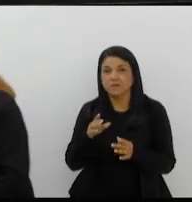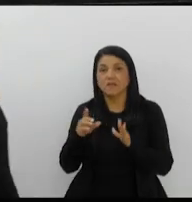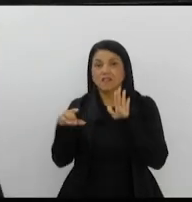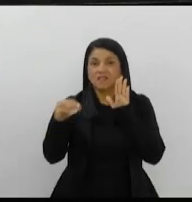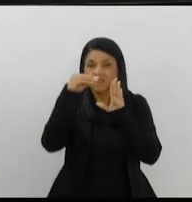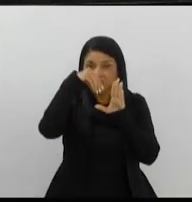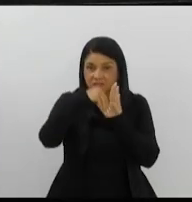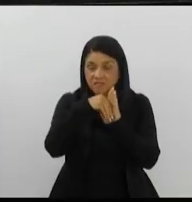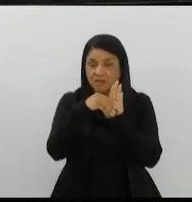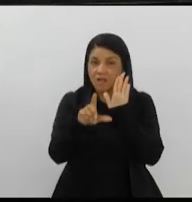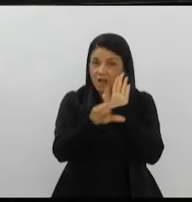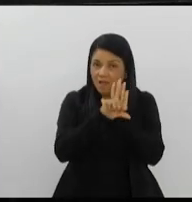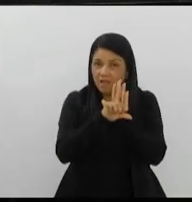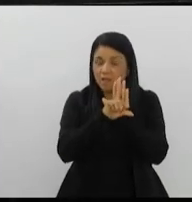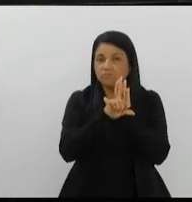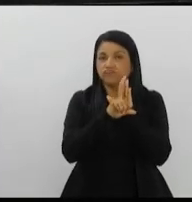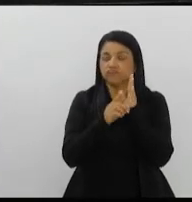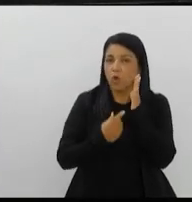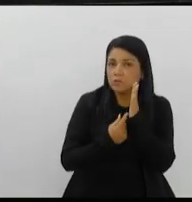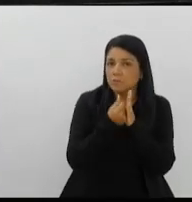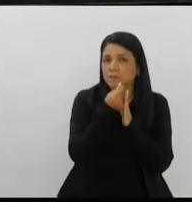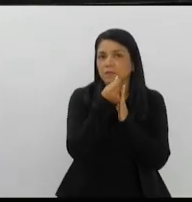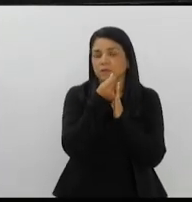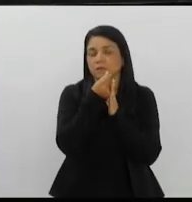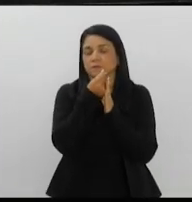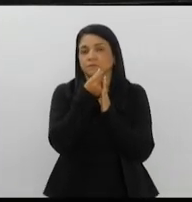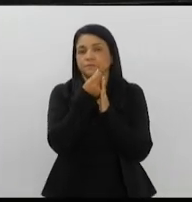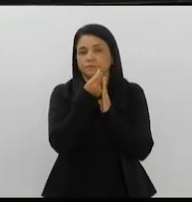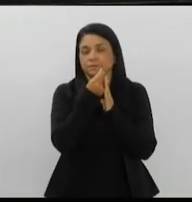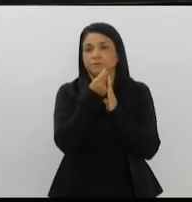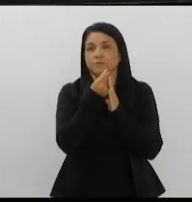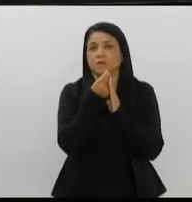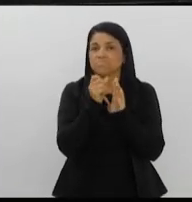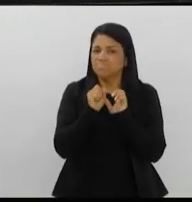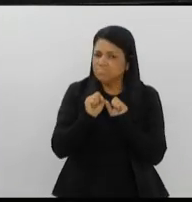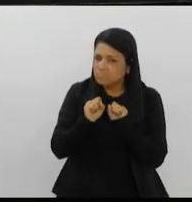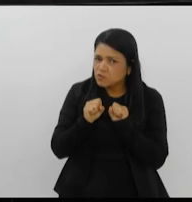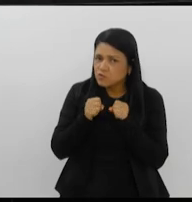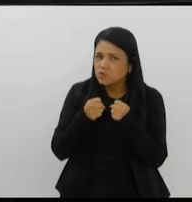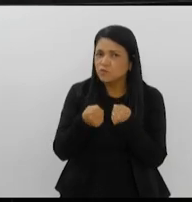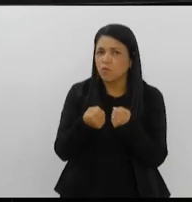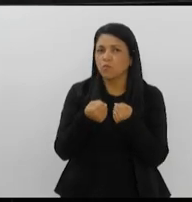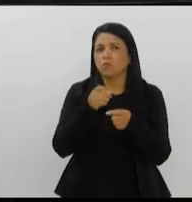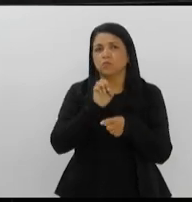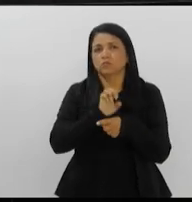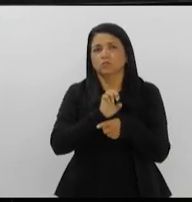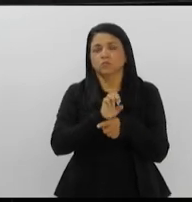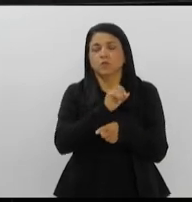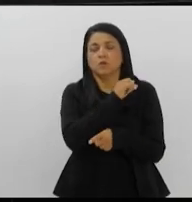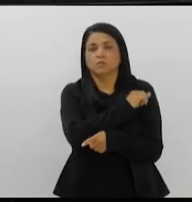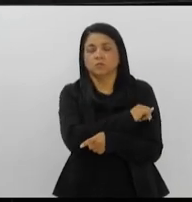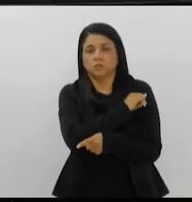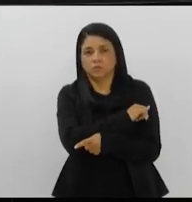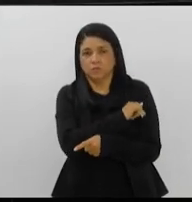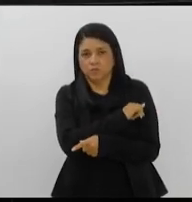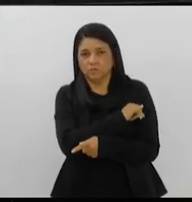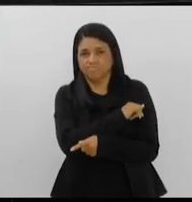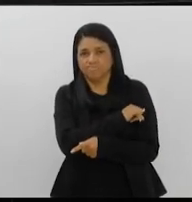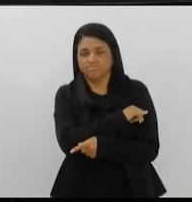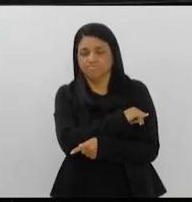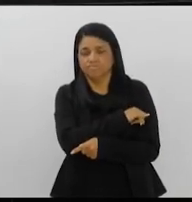leis orçamentárias. Apesar desse esforço, o Estado do Rio de Janeiro